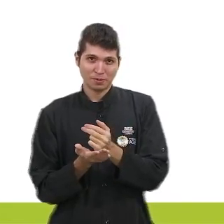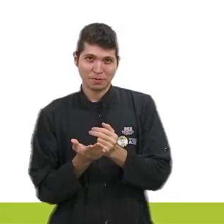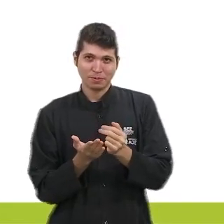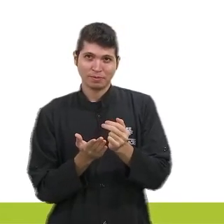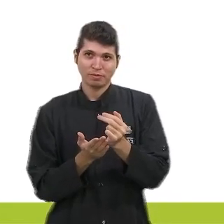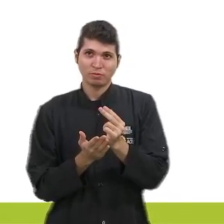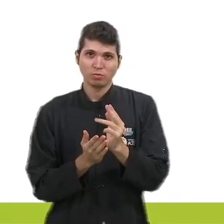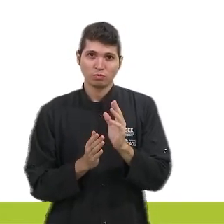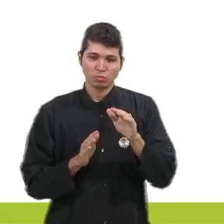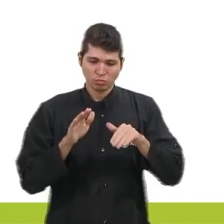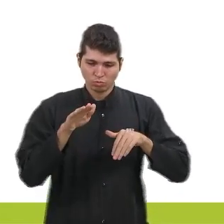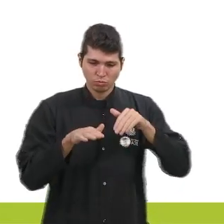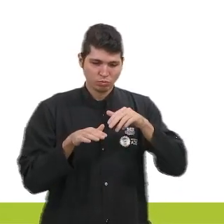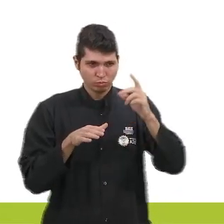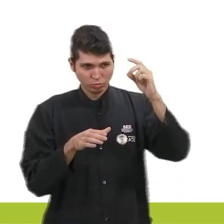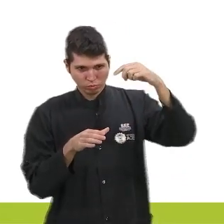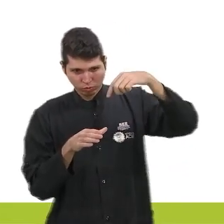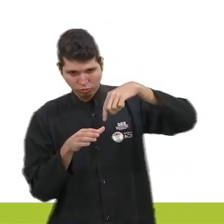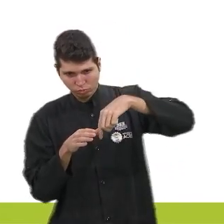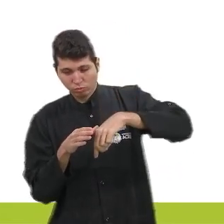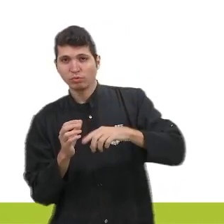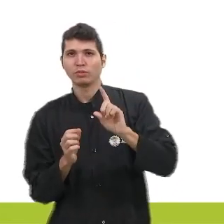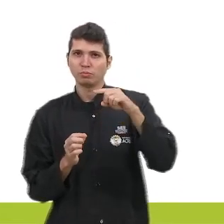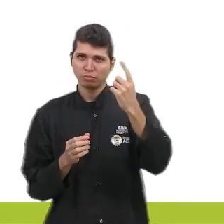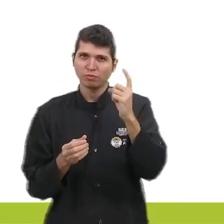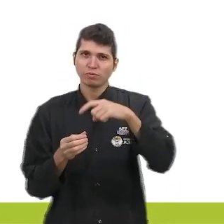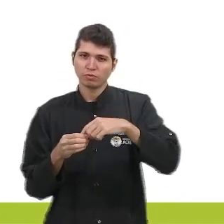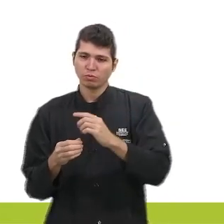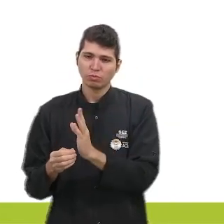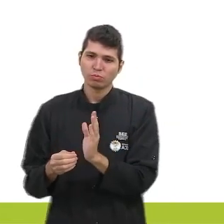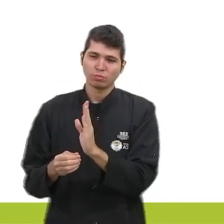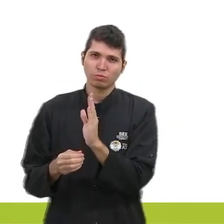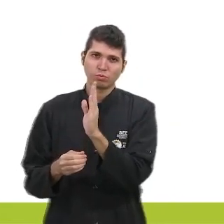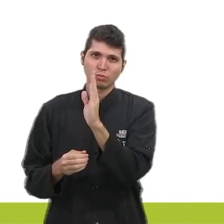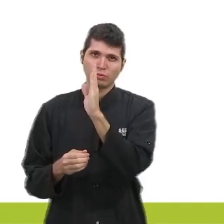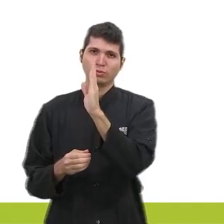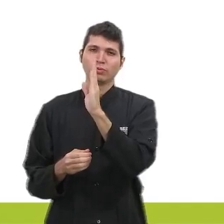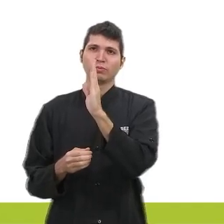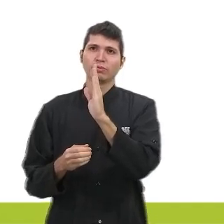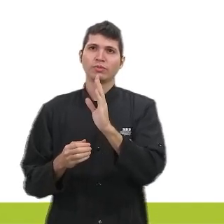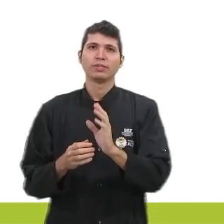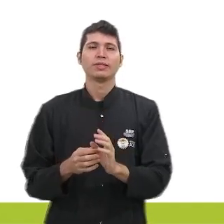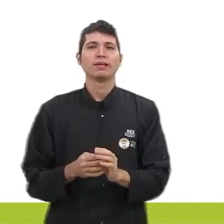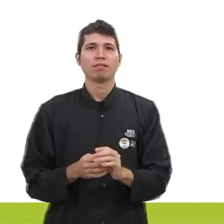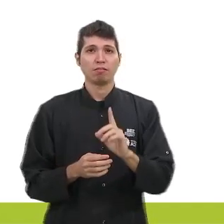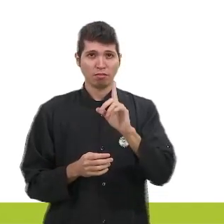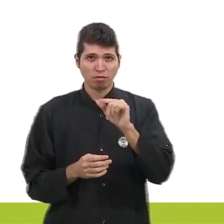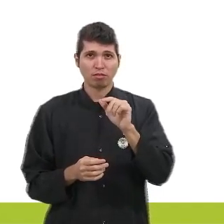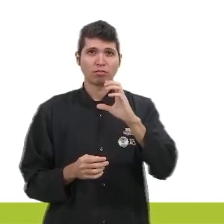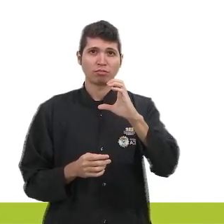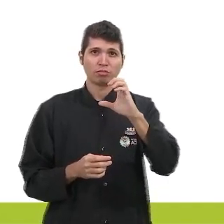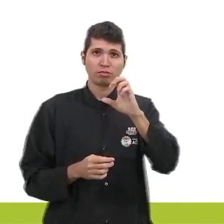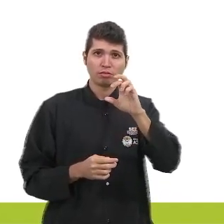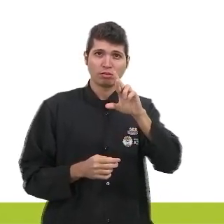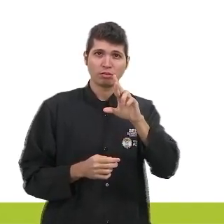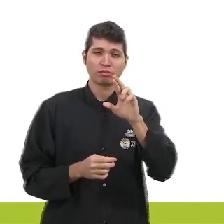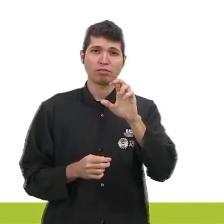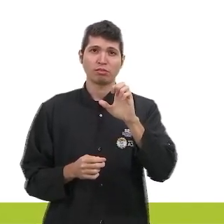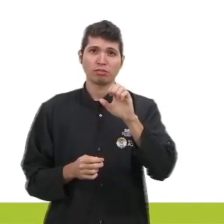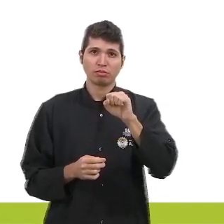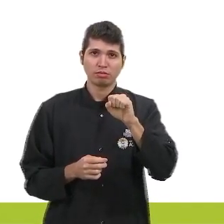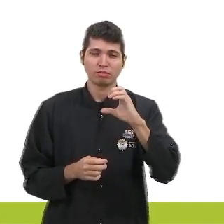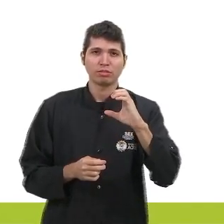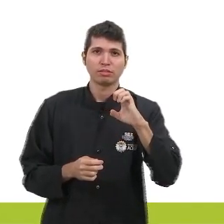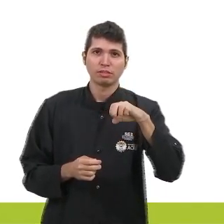piscina, vai até o fundo dela, depois retorna à superfície, tá bom? Esse é um exemplo de uma função crescente. E ele admite ponto de mínimo, tá